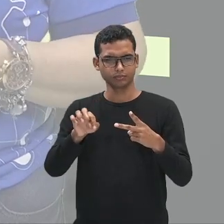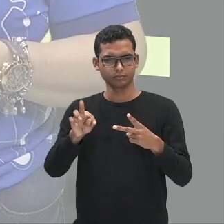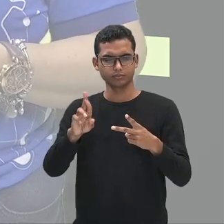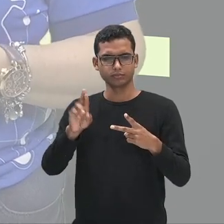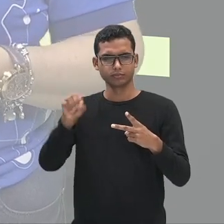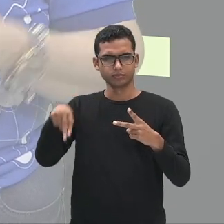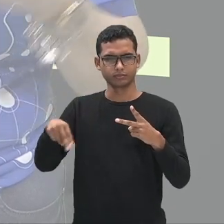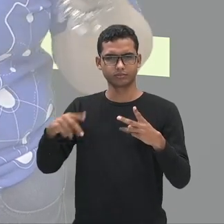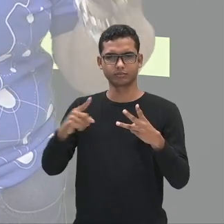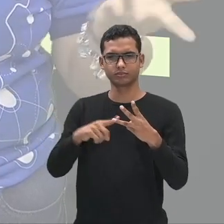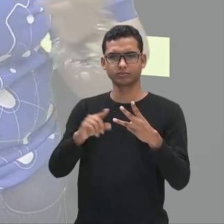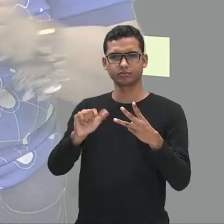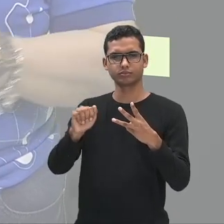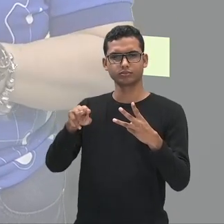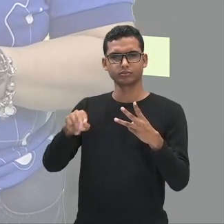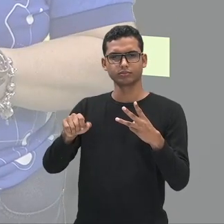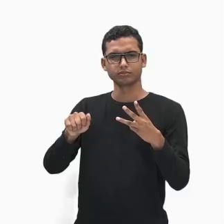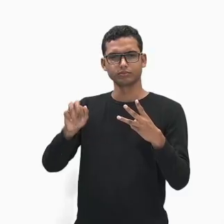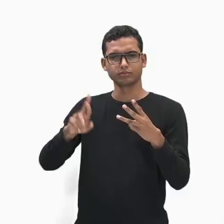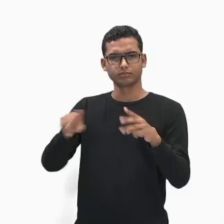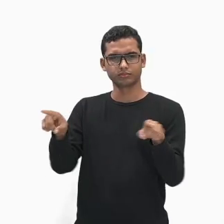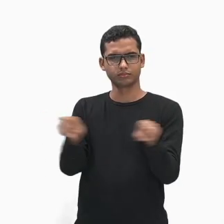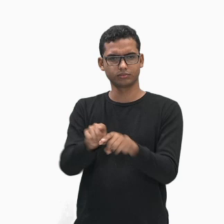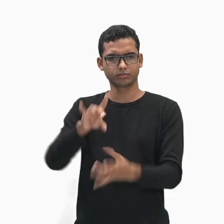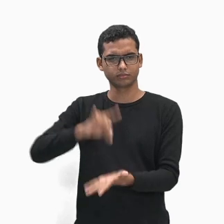os fenômenos elétricos.